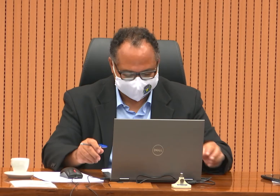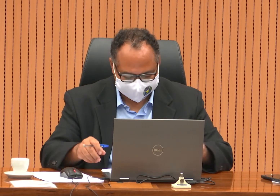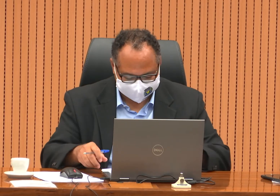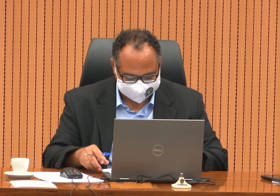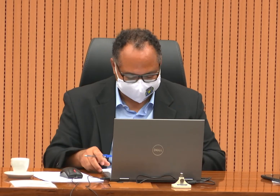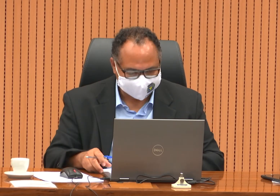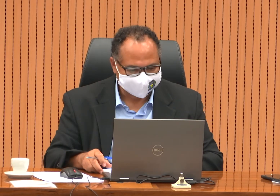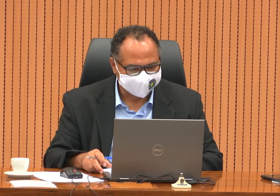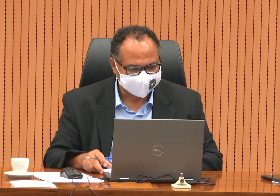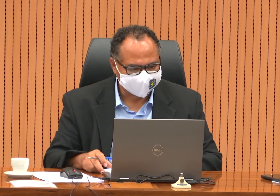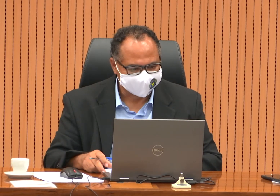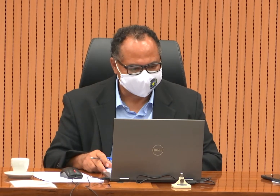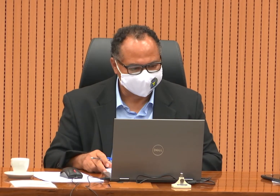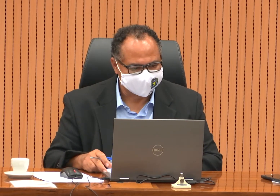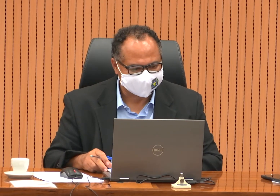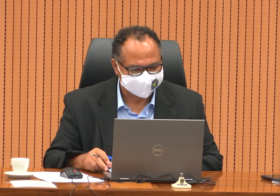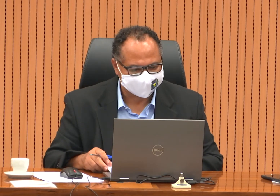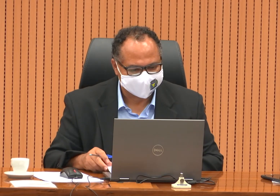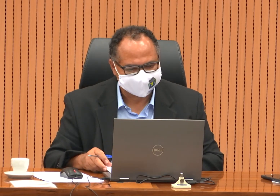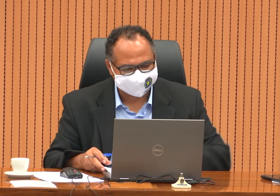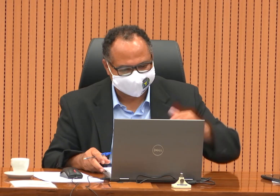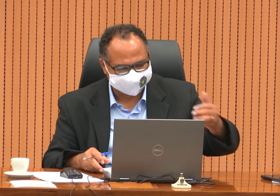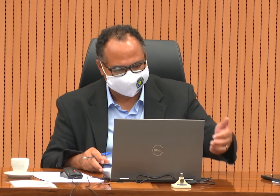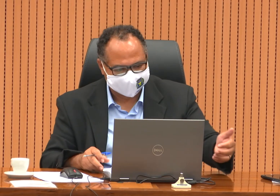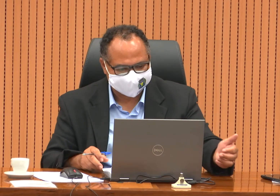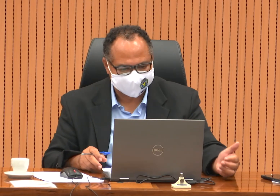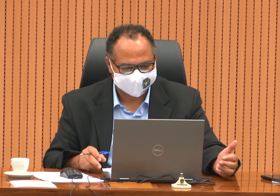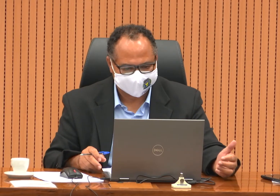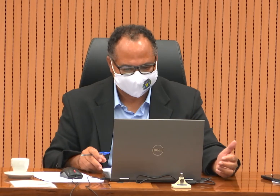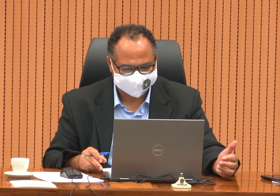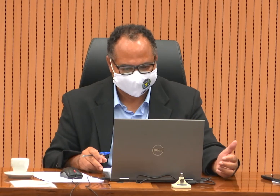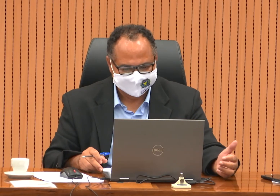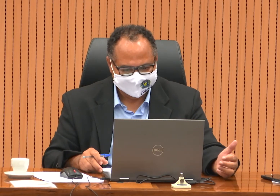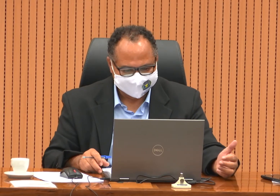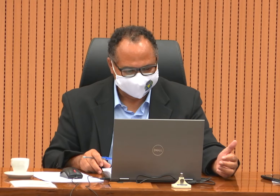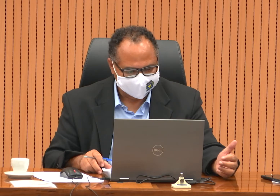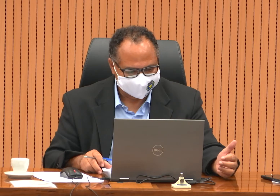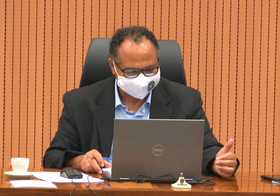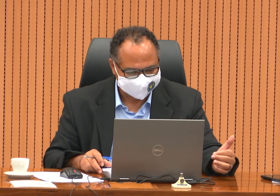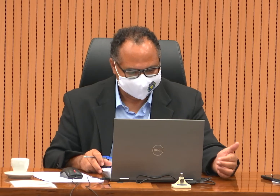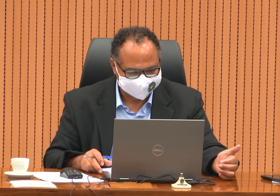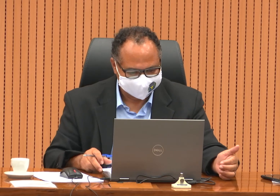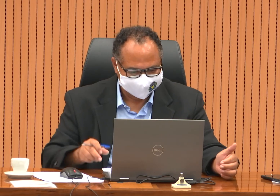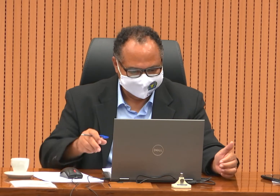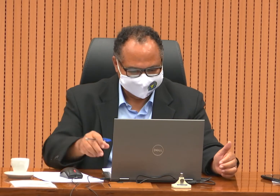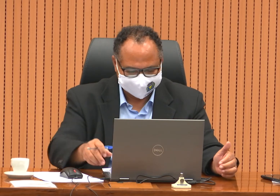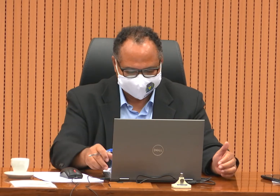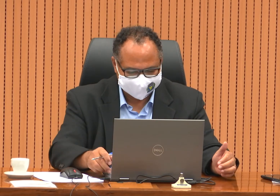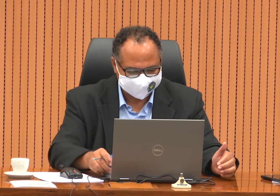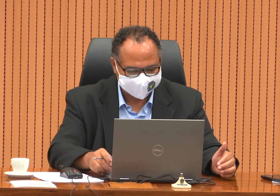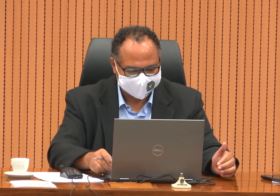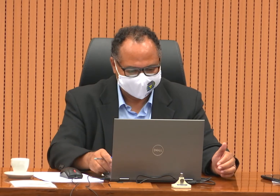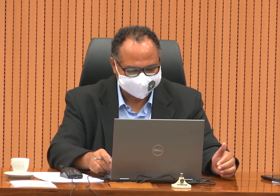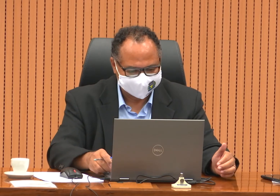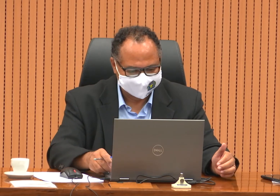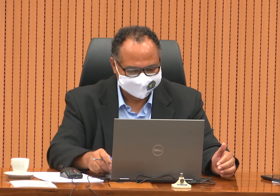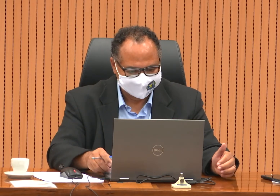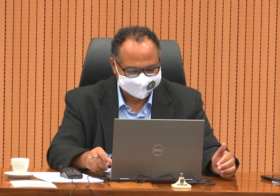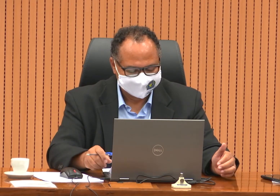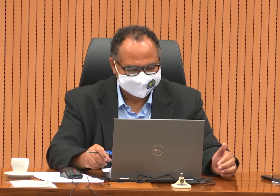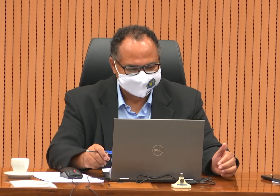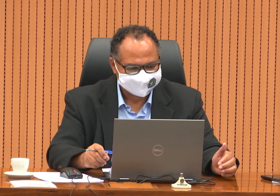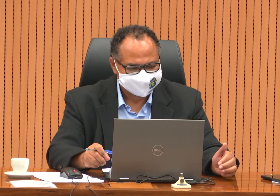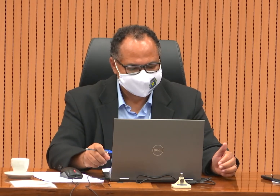organização do projeto, se ela tem alguma contribuição antes da gente passar aos vereadores. Rafaela, você quer fazer uso da